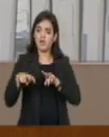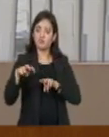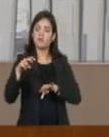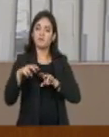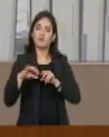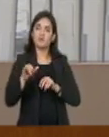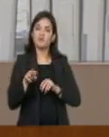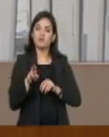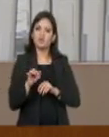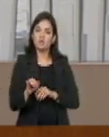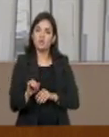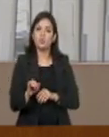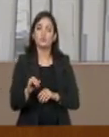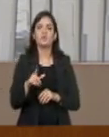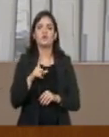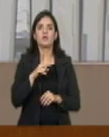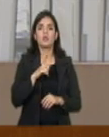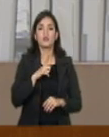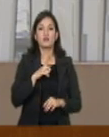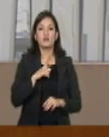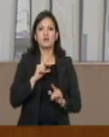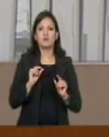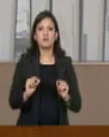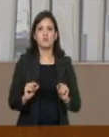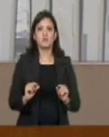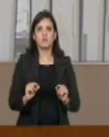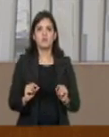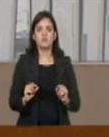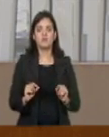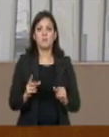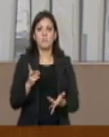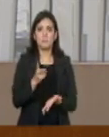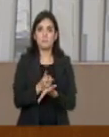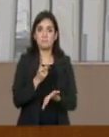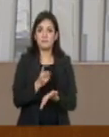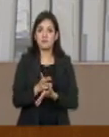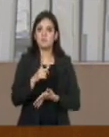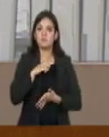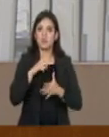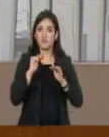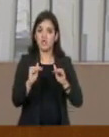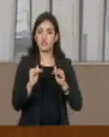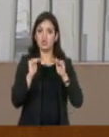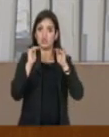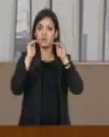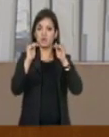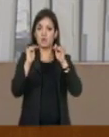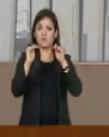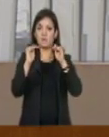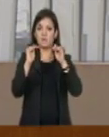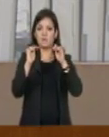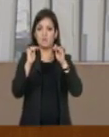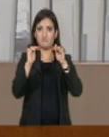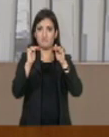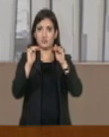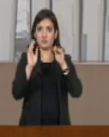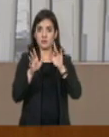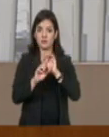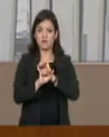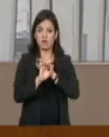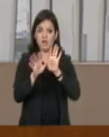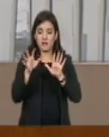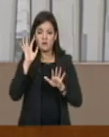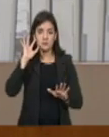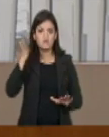constitucional, mormente a explícita soberania dos veredictos, a